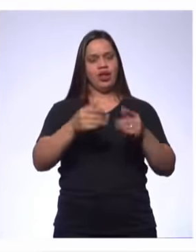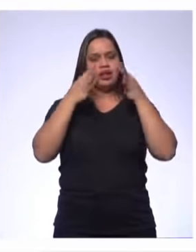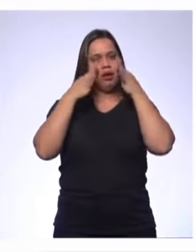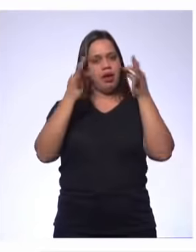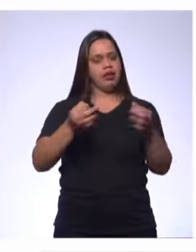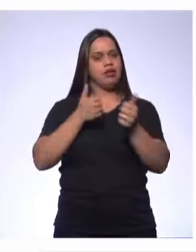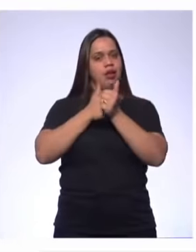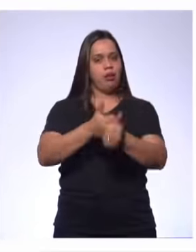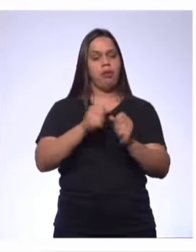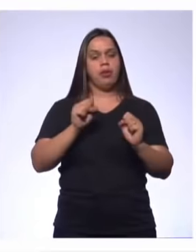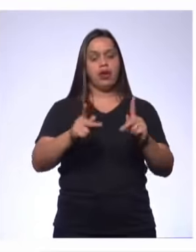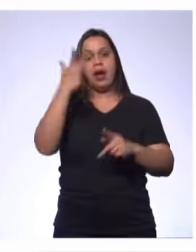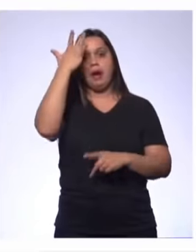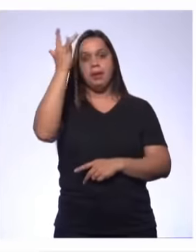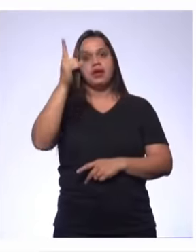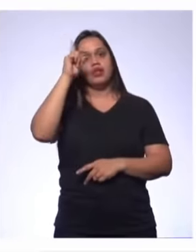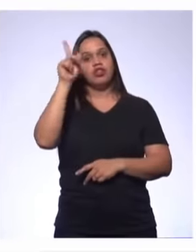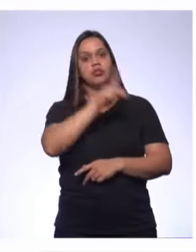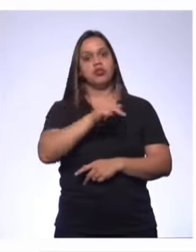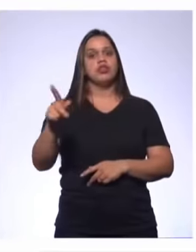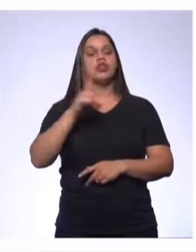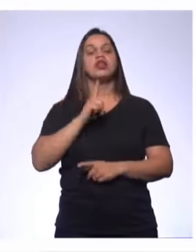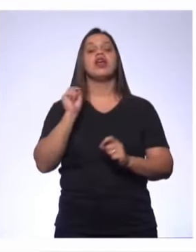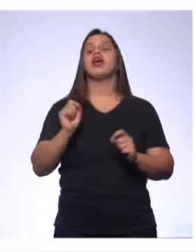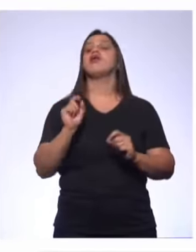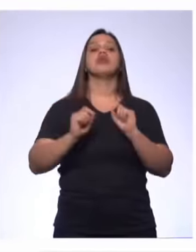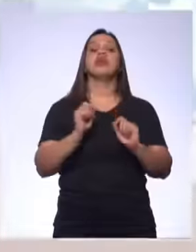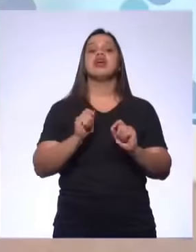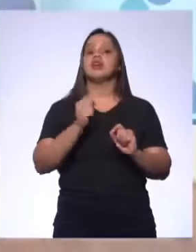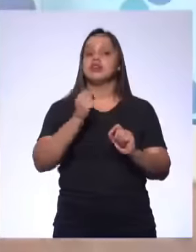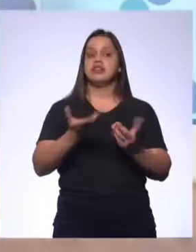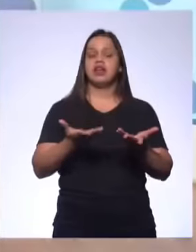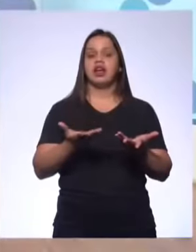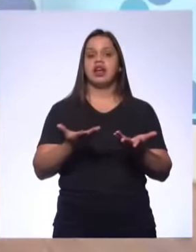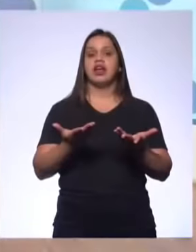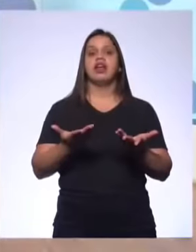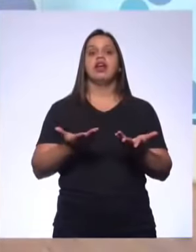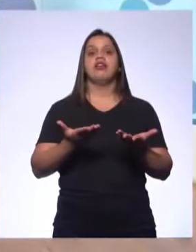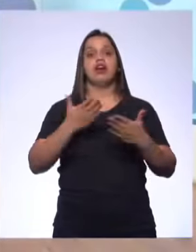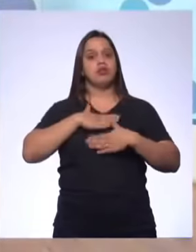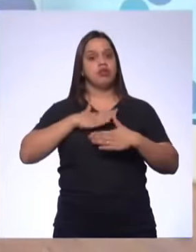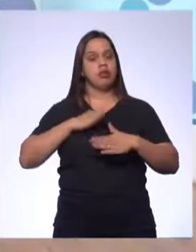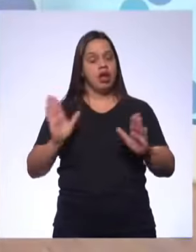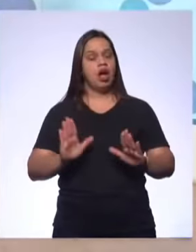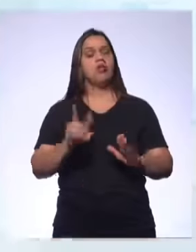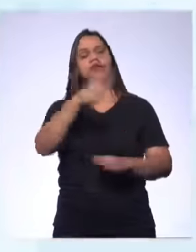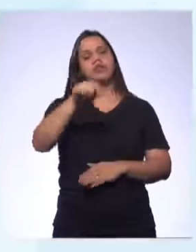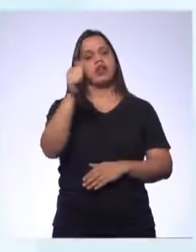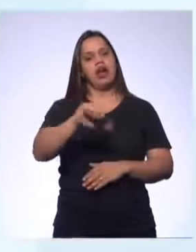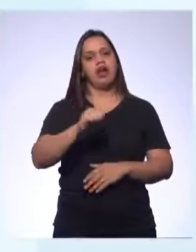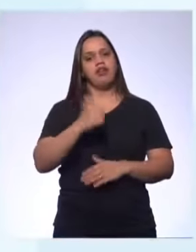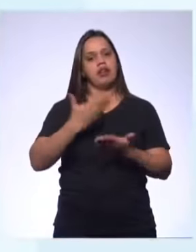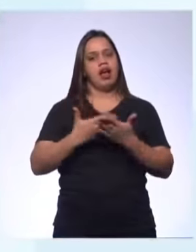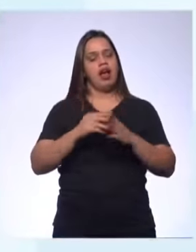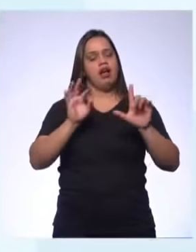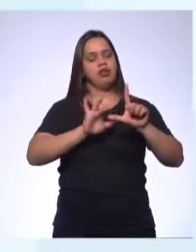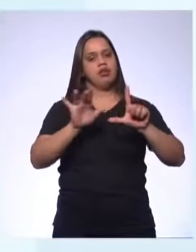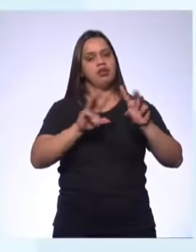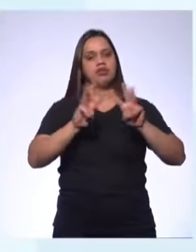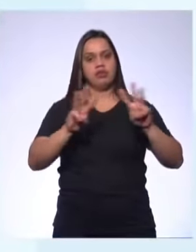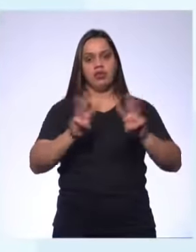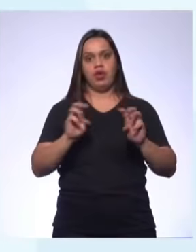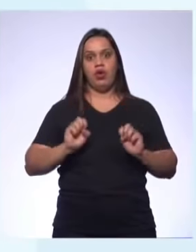ligadinhos. Amanhã, dia dos professores, teremos uma ponte aí em nossa homenagem, que é hoje. E avalie a nossa aula aí pelo QR Code e pelo